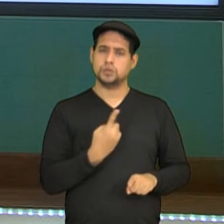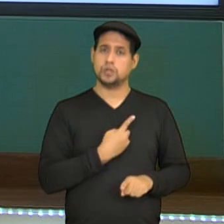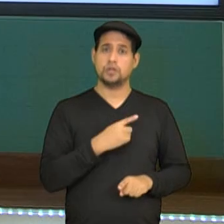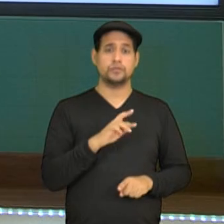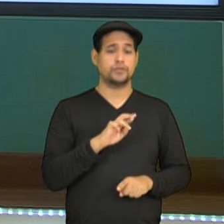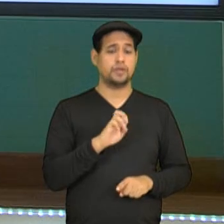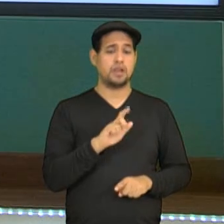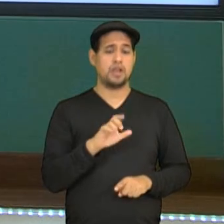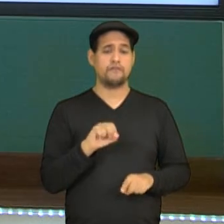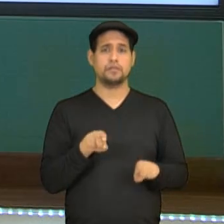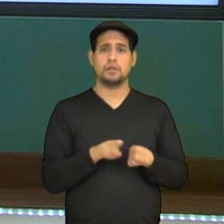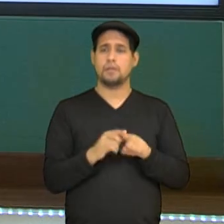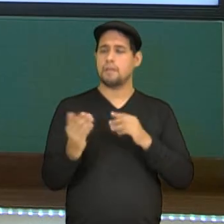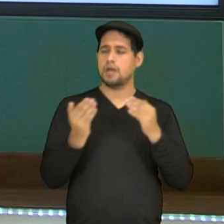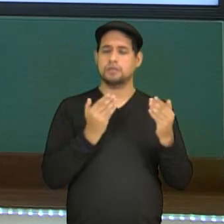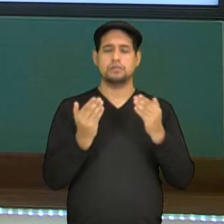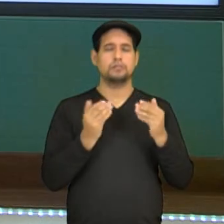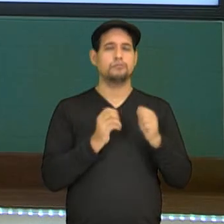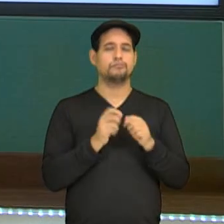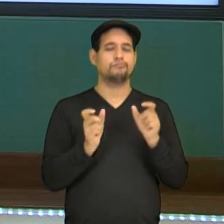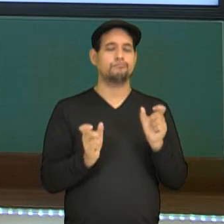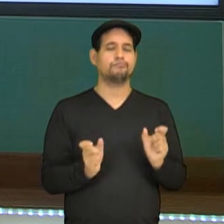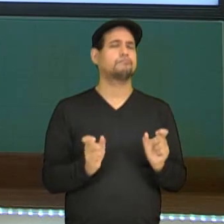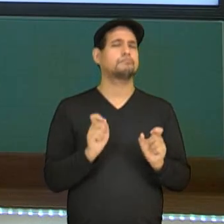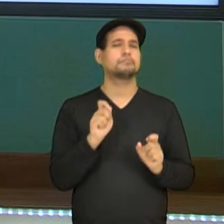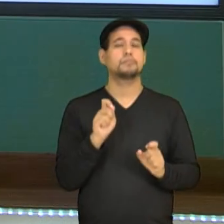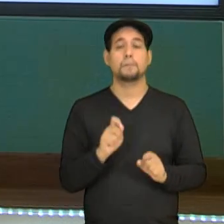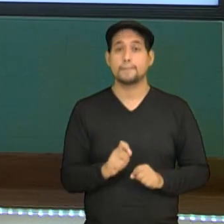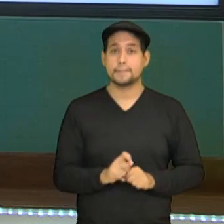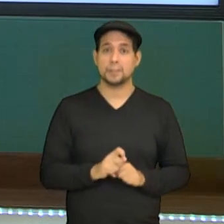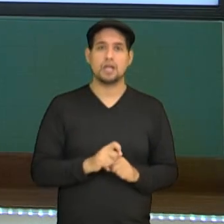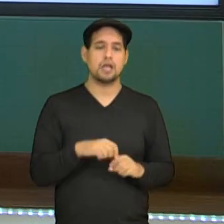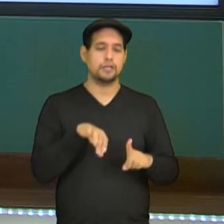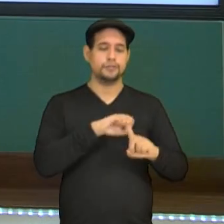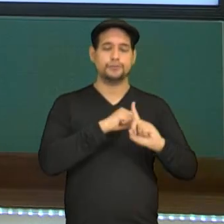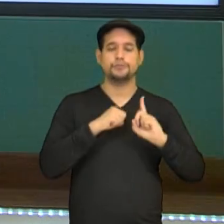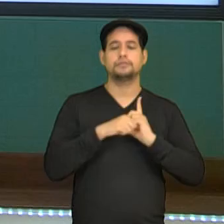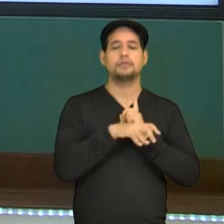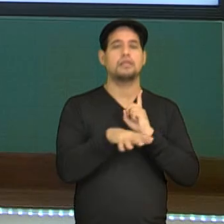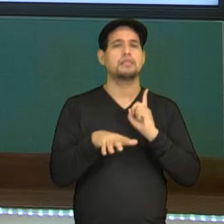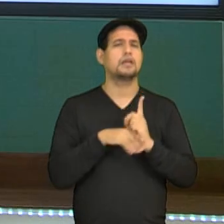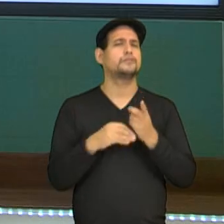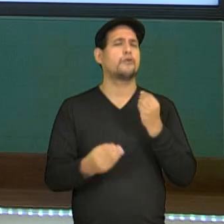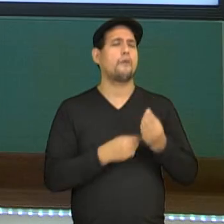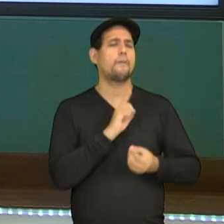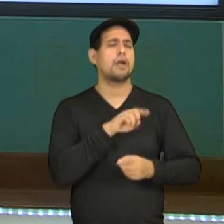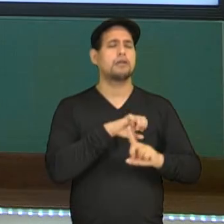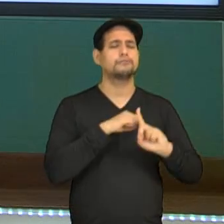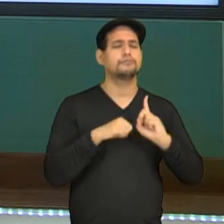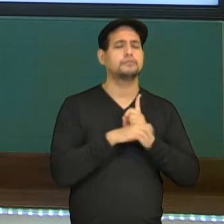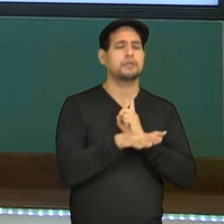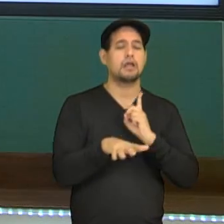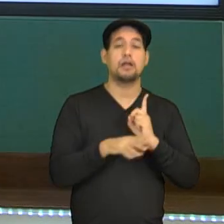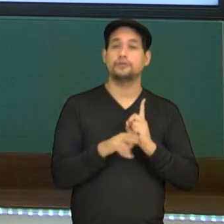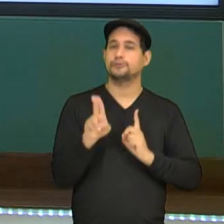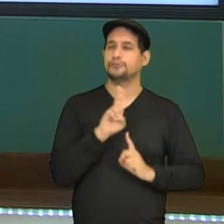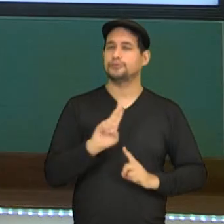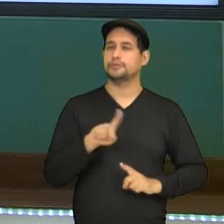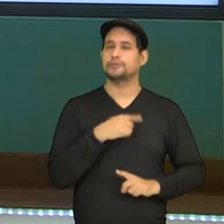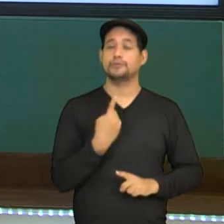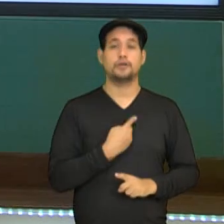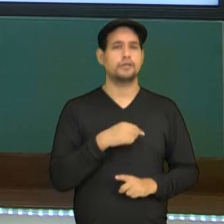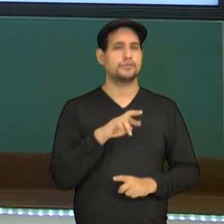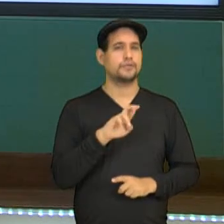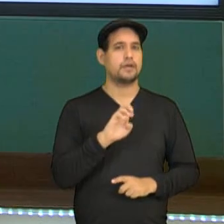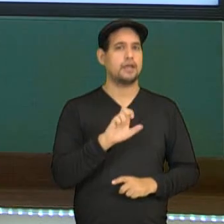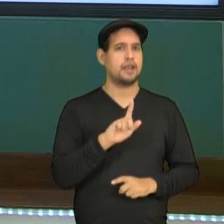além de fazer uma associação com os aspectos relacionados à sociedade, como essa sociedade utiliza nosso relevo em